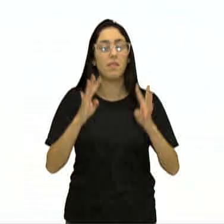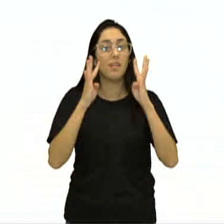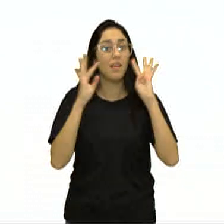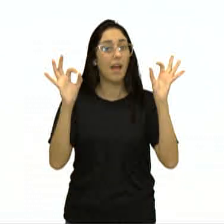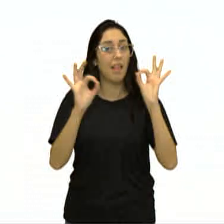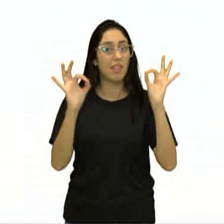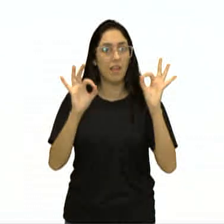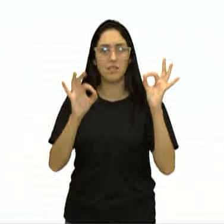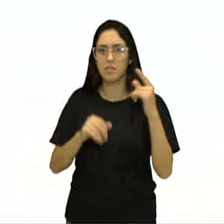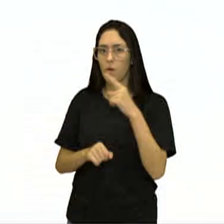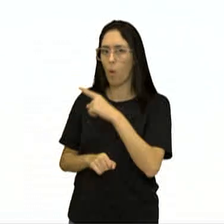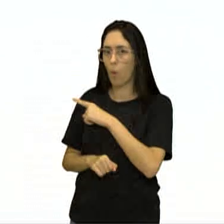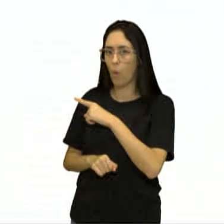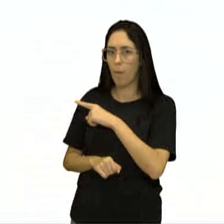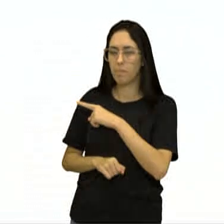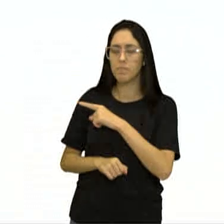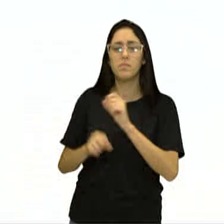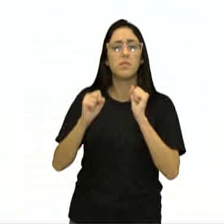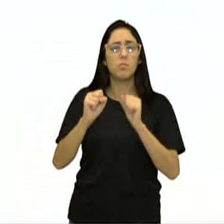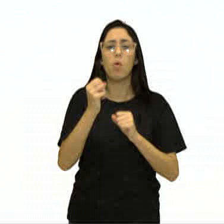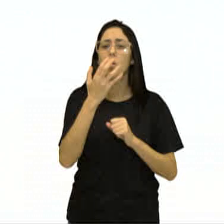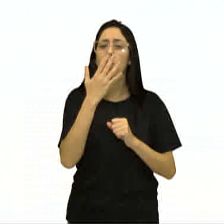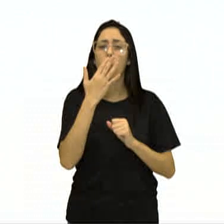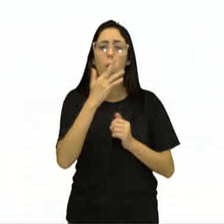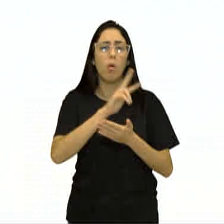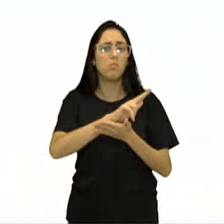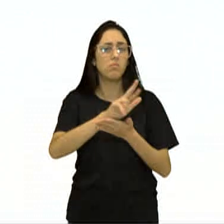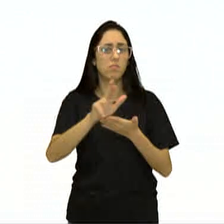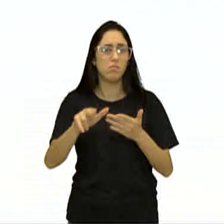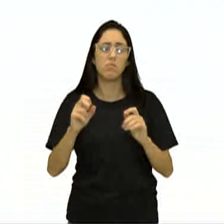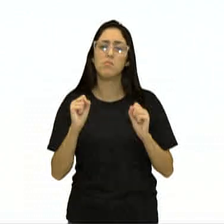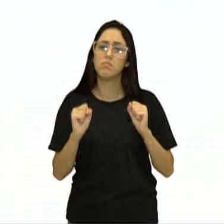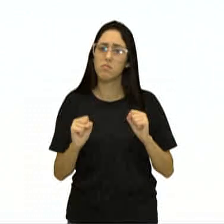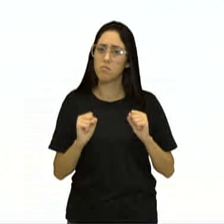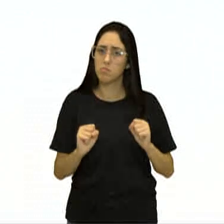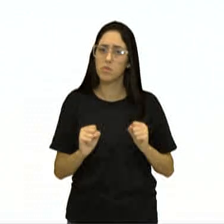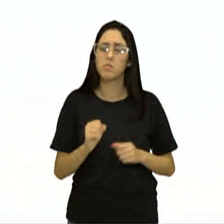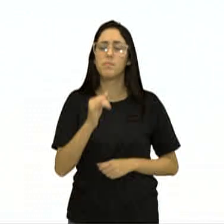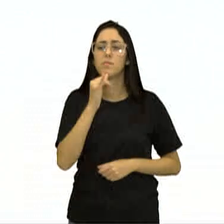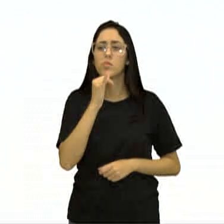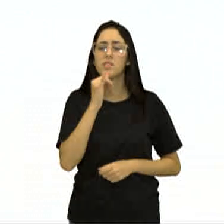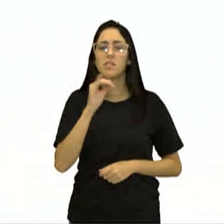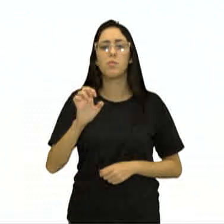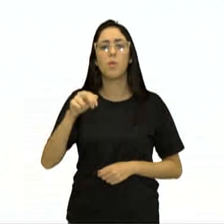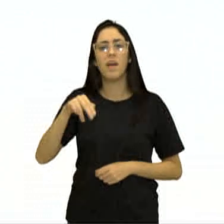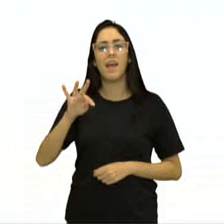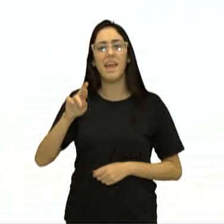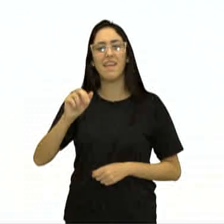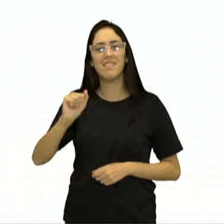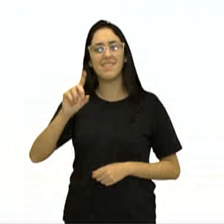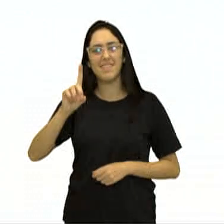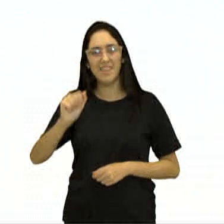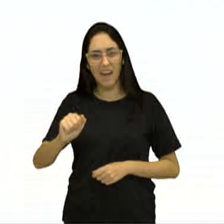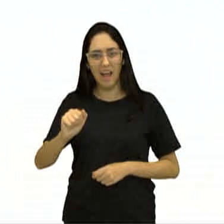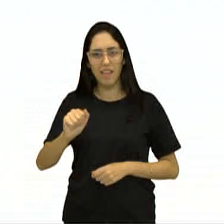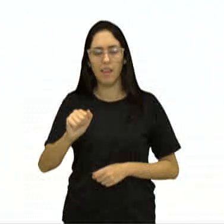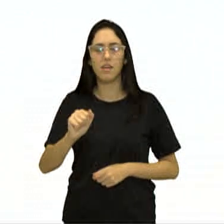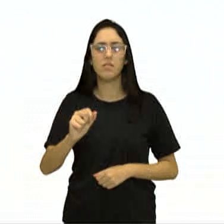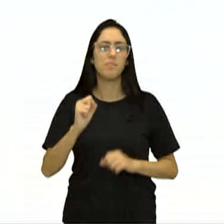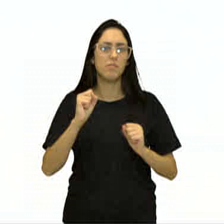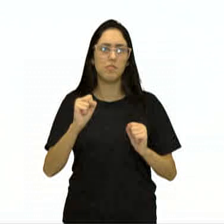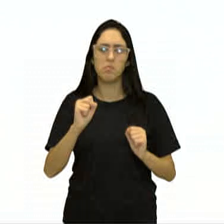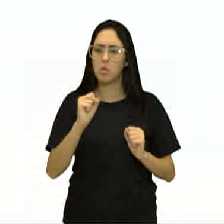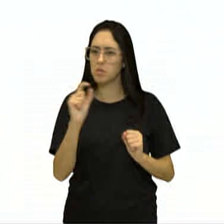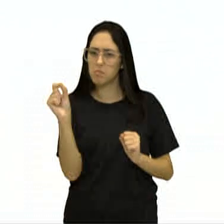coisa legal. Você pode usar cores diferentes para destacar o item, né? Então você vai colocar lá a entrada. Você vai fazer você